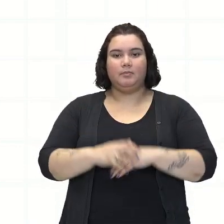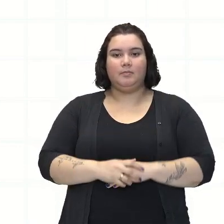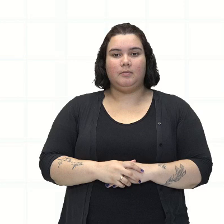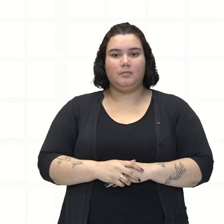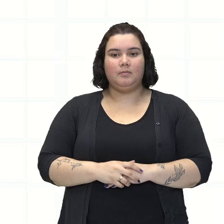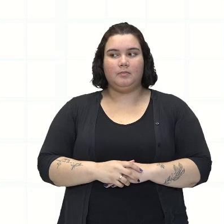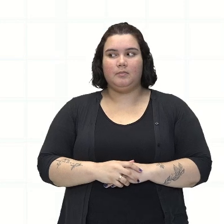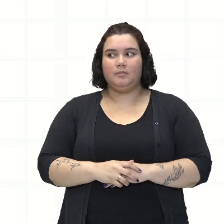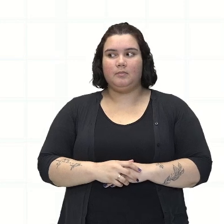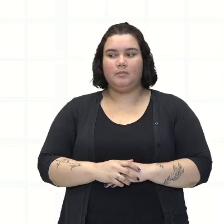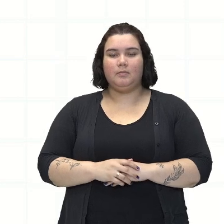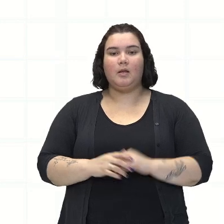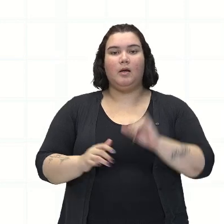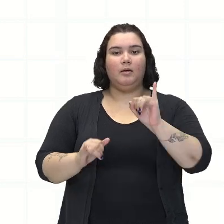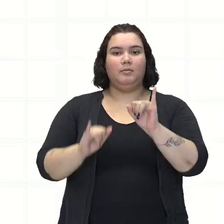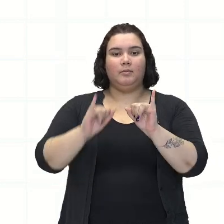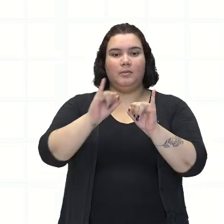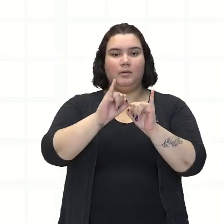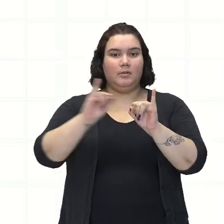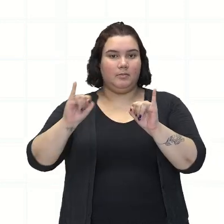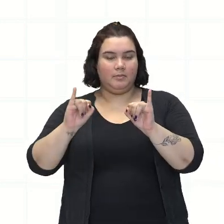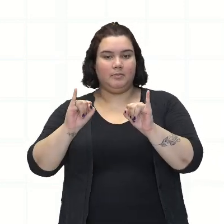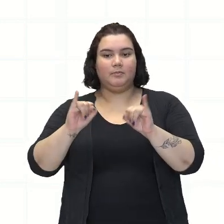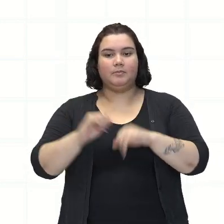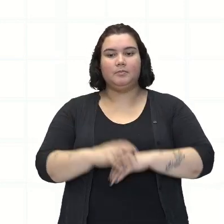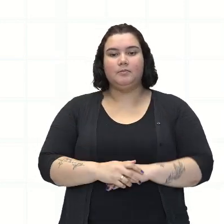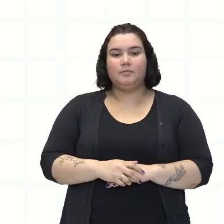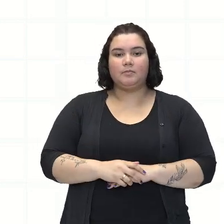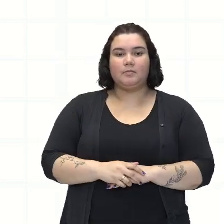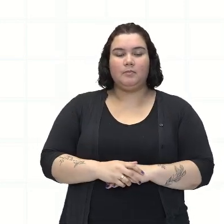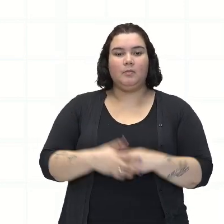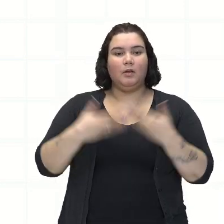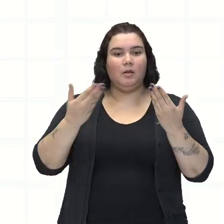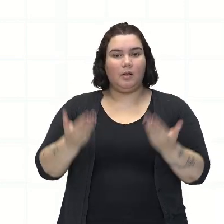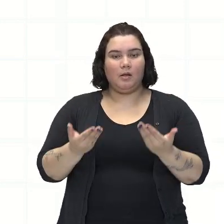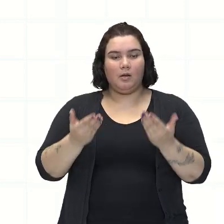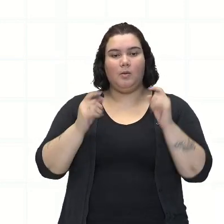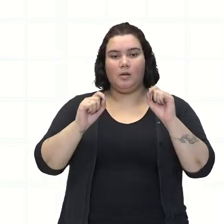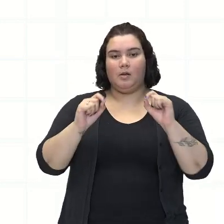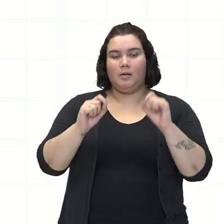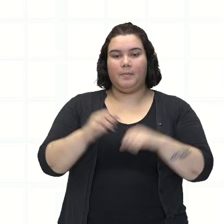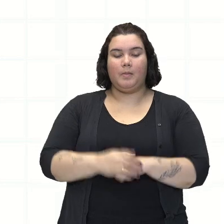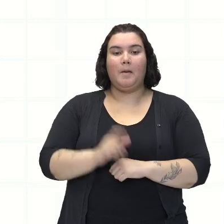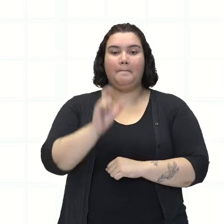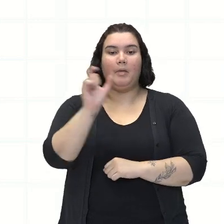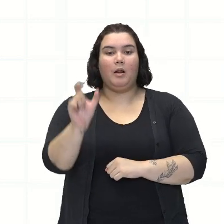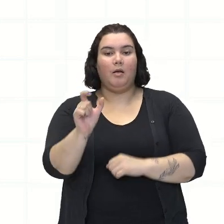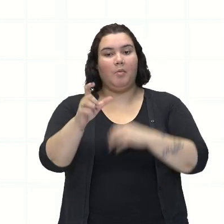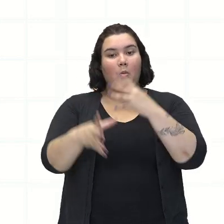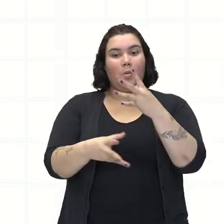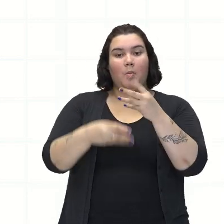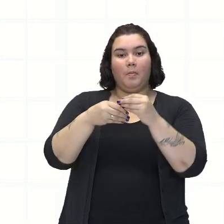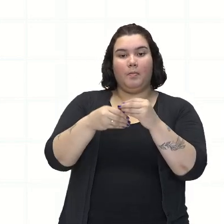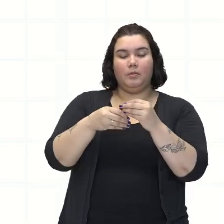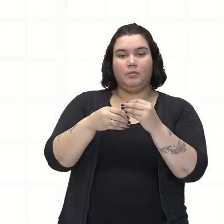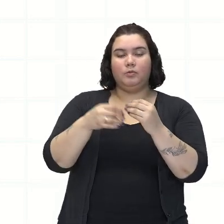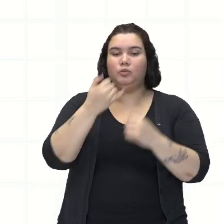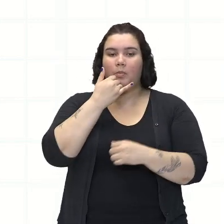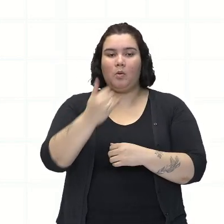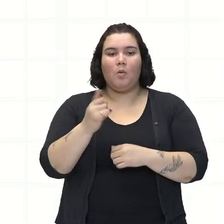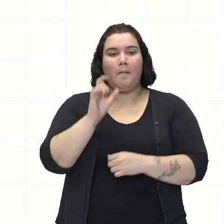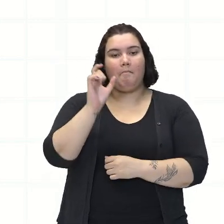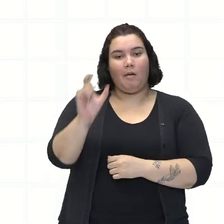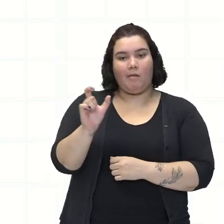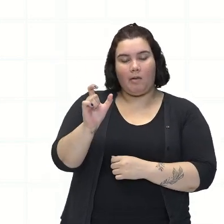conceito. Objeto indireto é o termo que completa o sentido de um